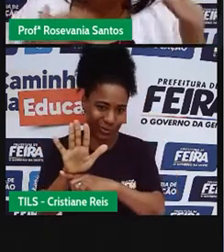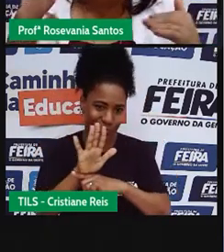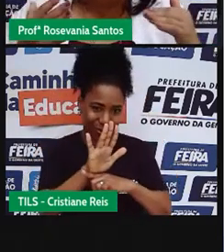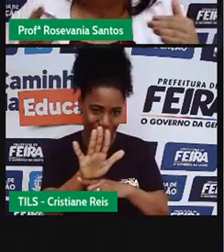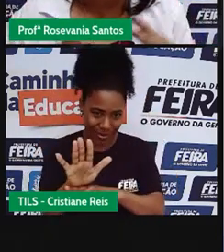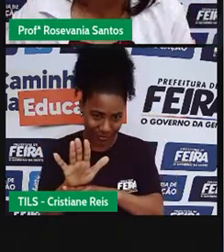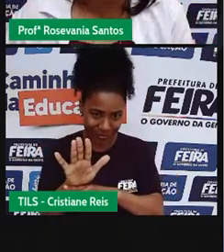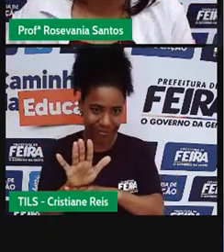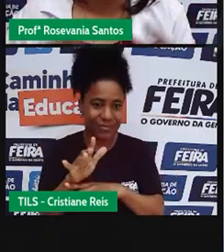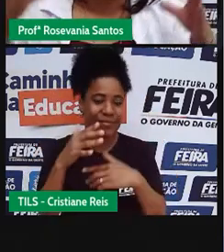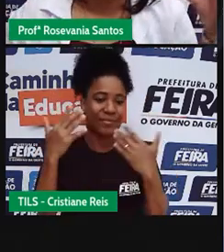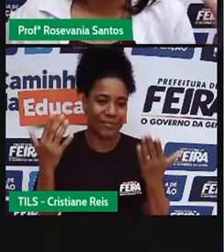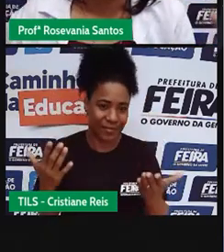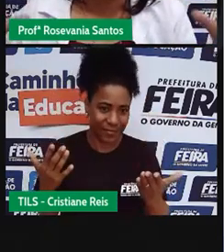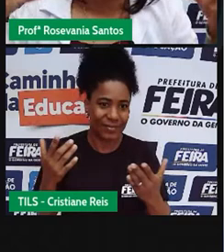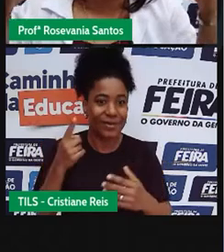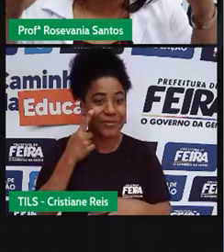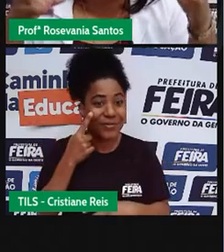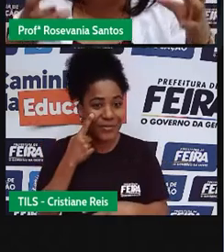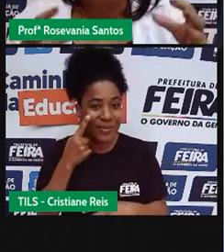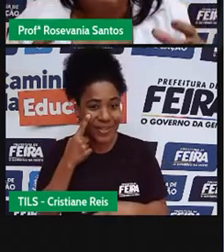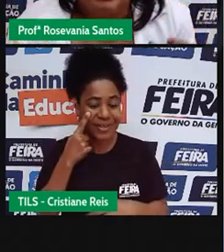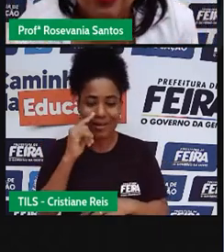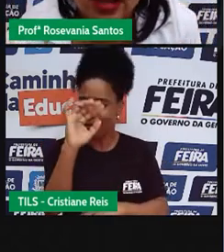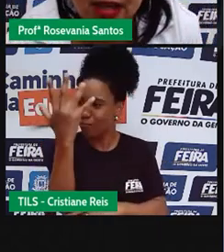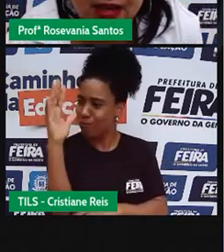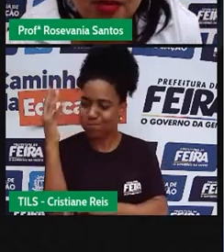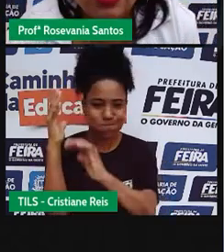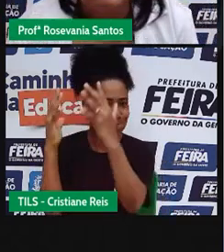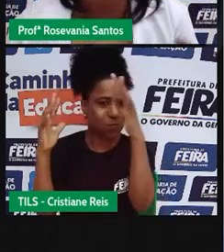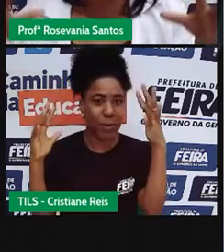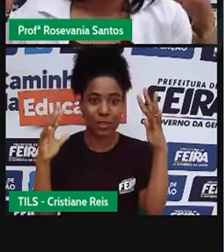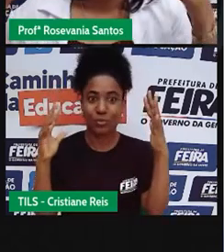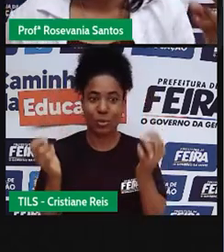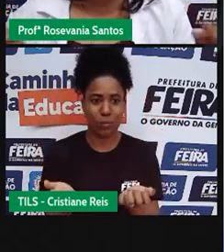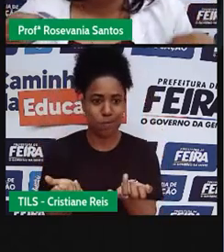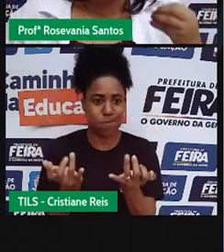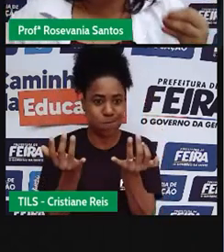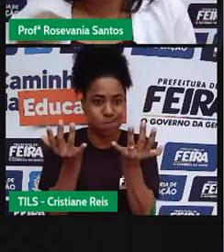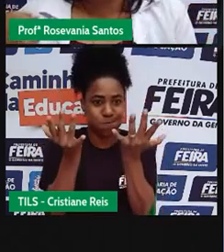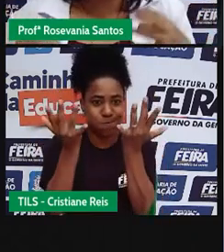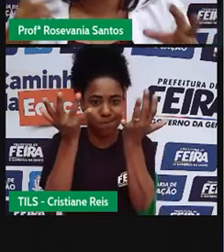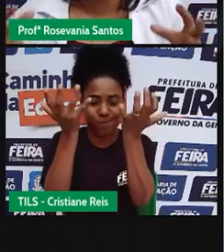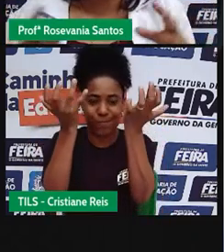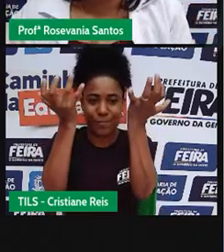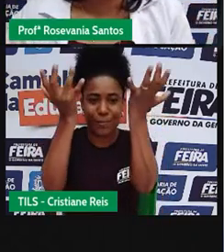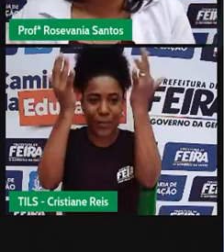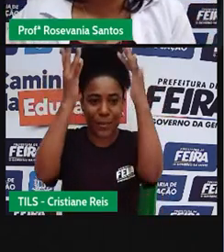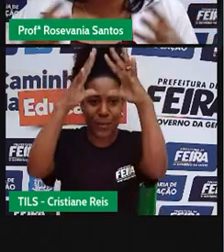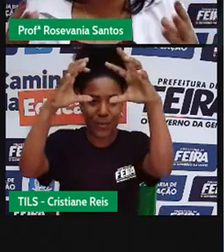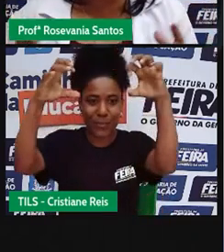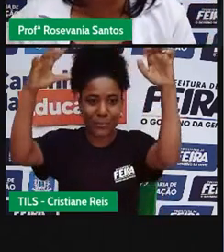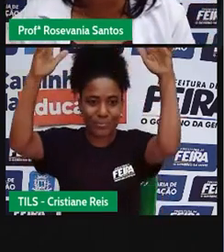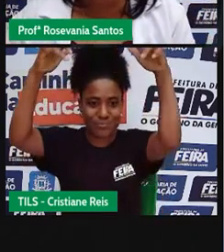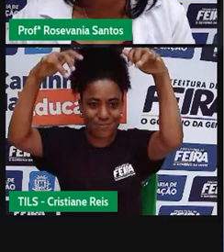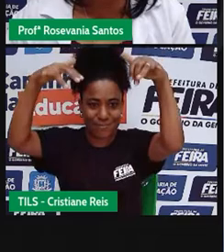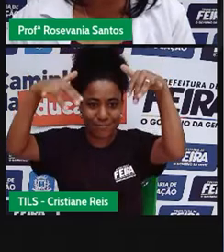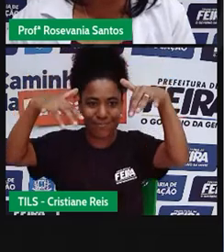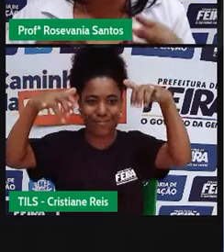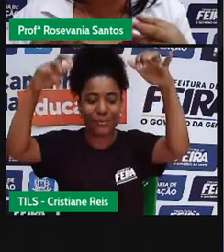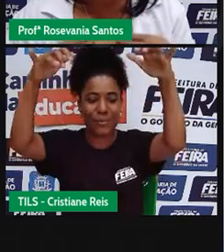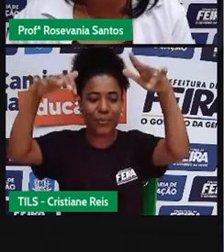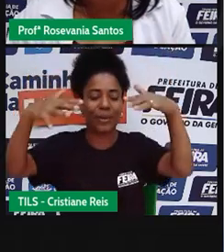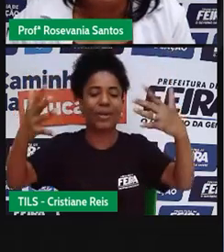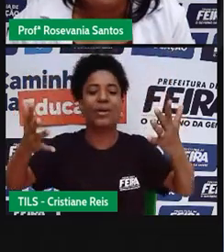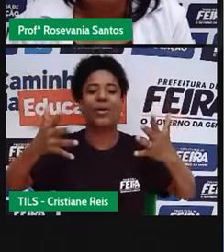eu já falei em outra aula também que a vegetação mantém, né, o equilíbrio ali, né, da umidade, temperatura. Então, a gente vai ter aqui uma